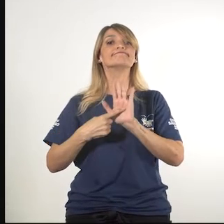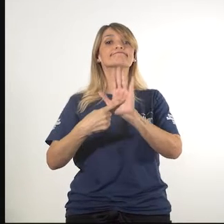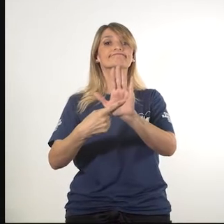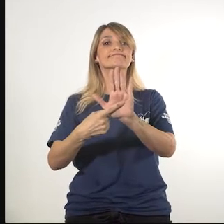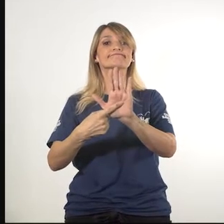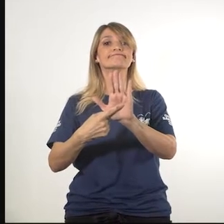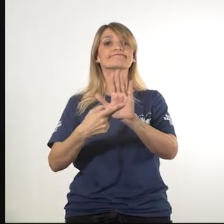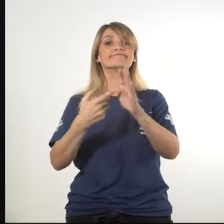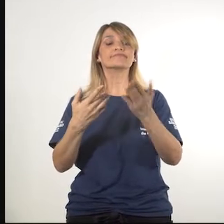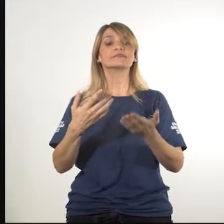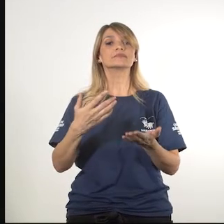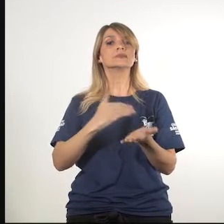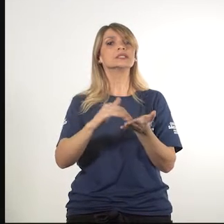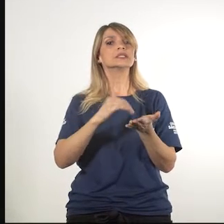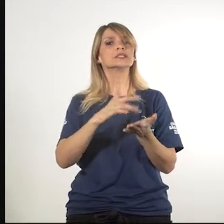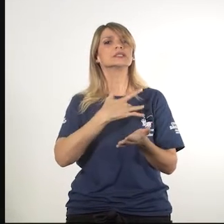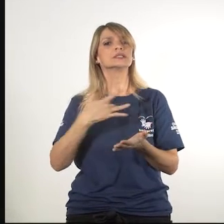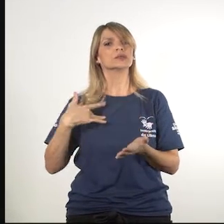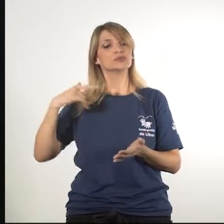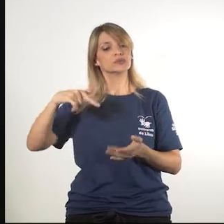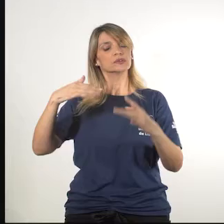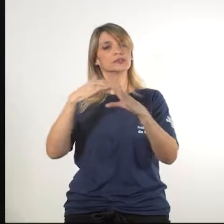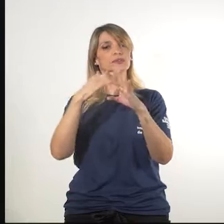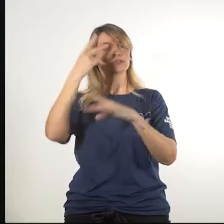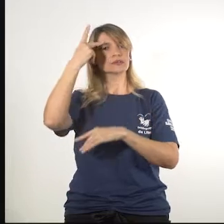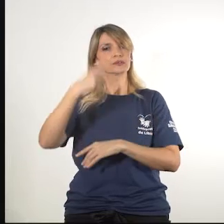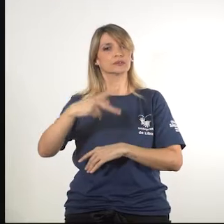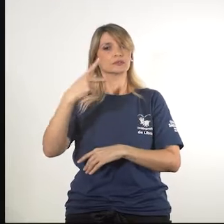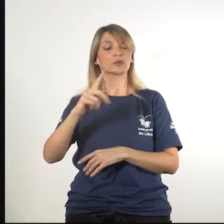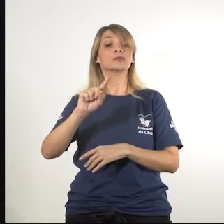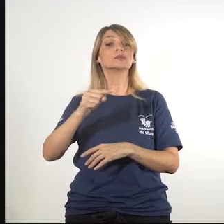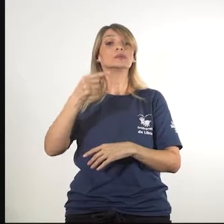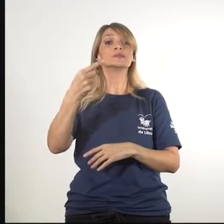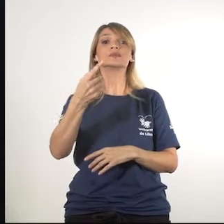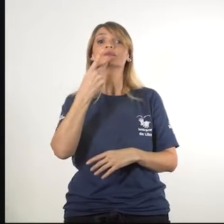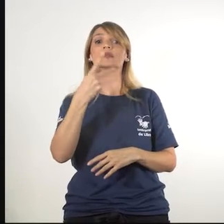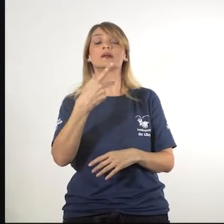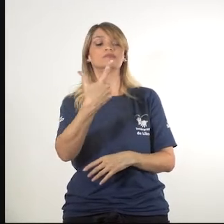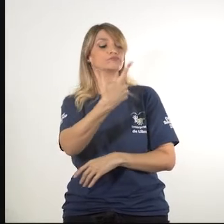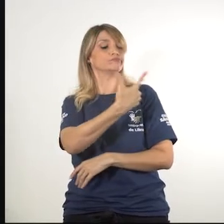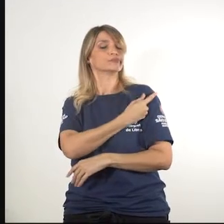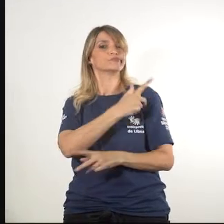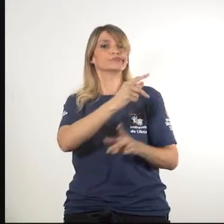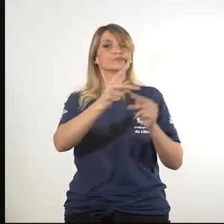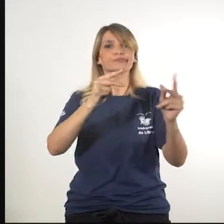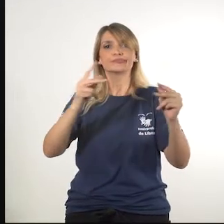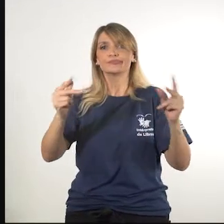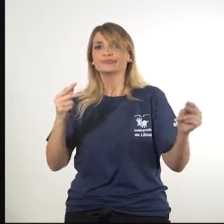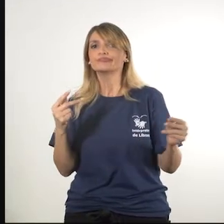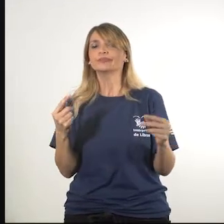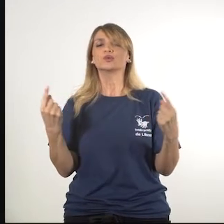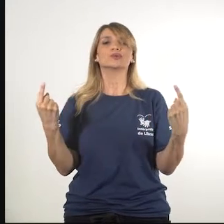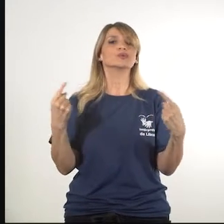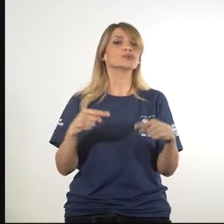os dados da saúde no município e depois falar sobre a vacinação contra a influenza.